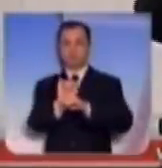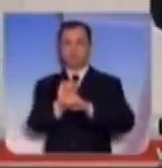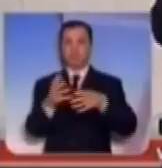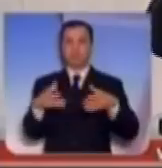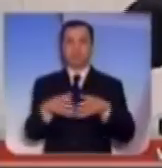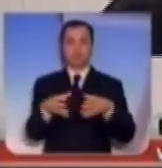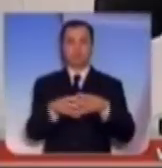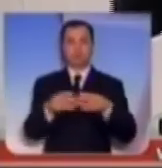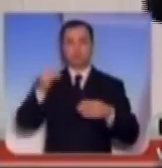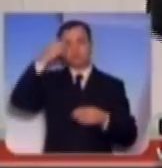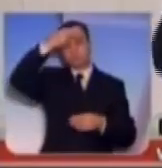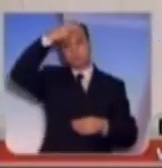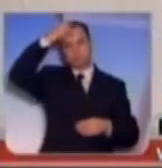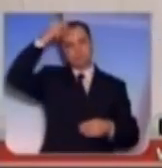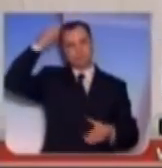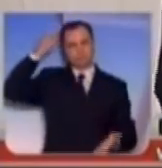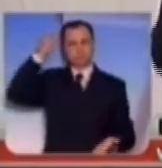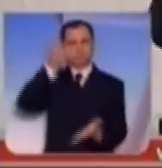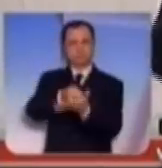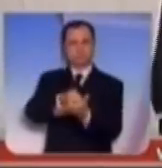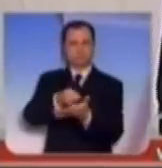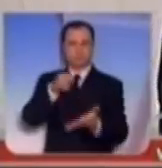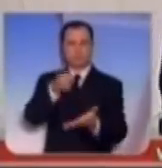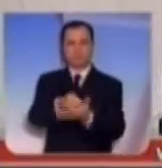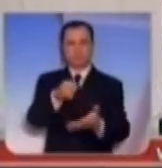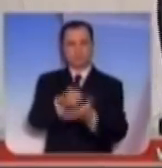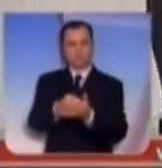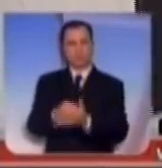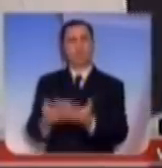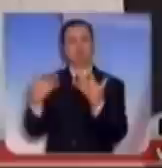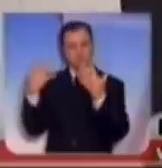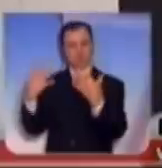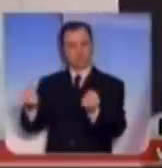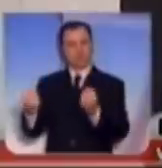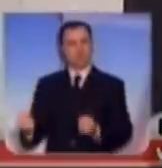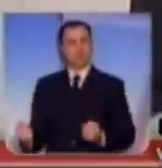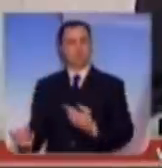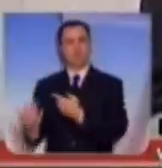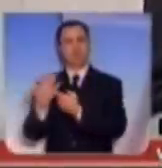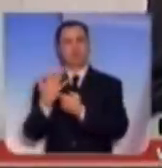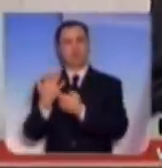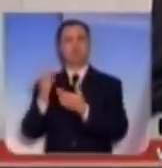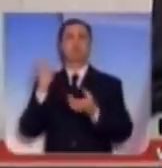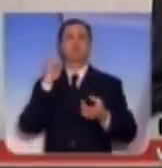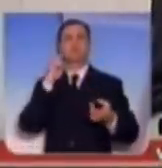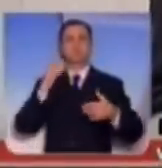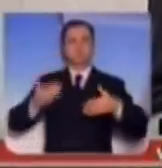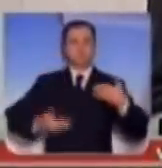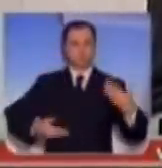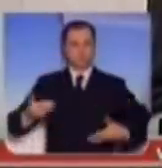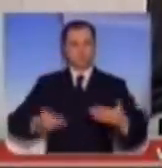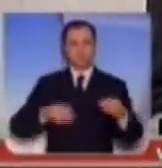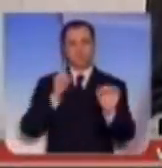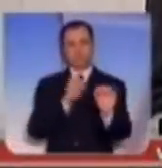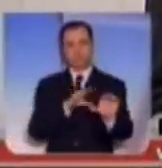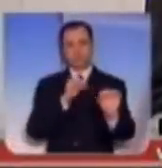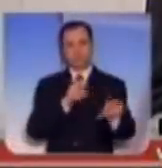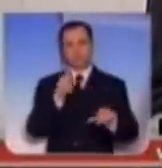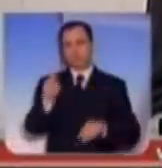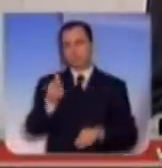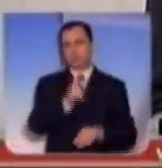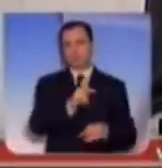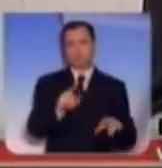Paulo, apelar aqui, exigir que o governo atenda às reivindicações dos professores e servidores da